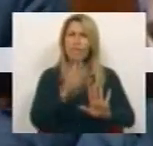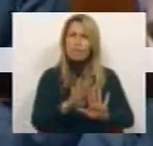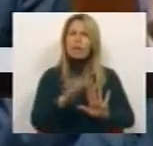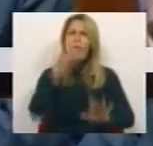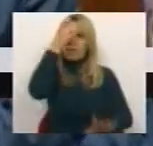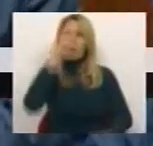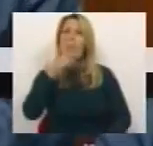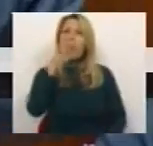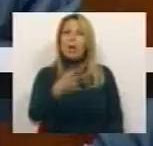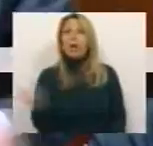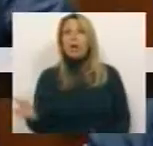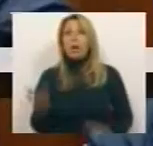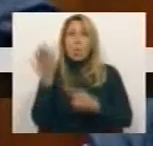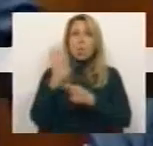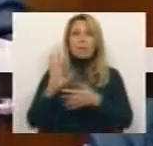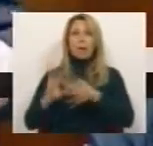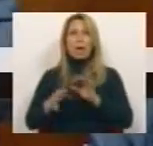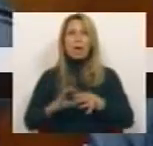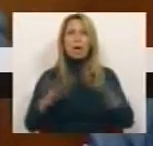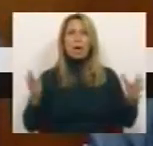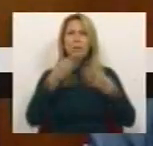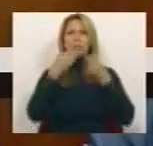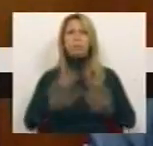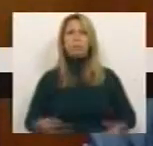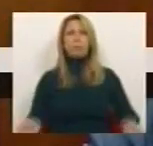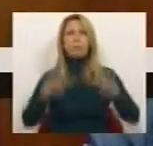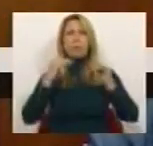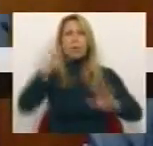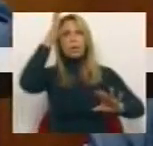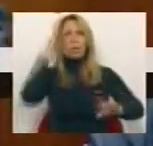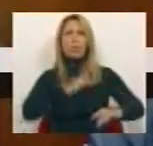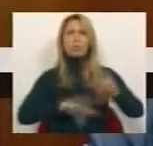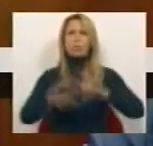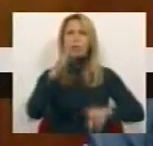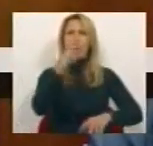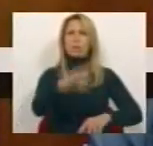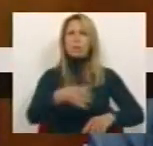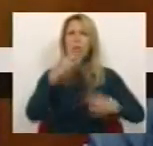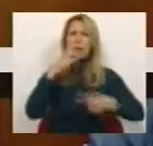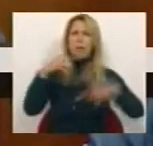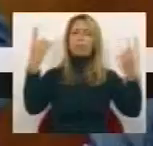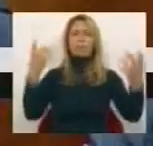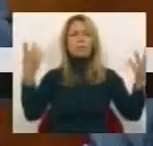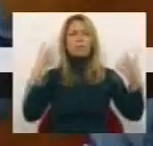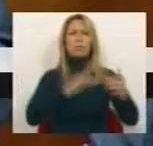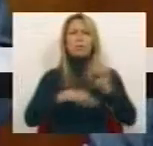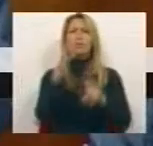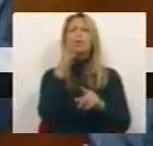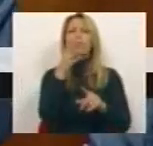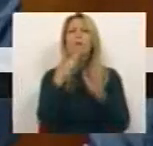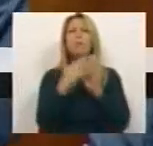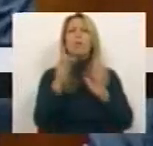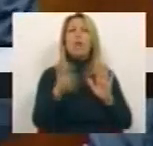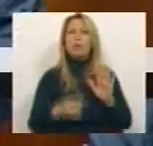O exemplo da Carris é uma afronta intelectual que o senhor faz. Ao senhor deputado, em que modelo